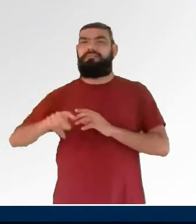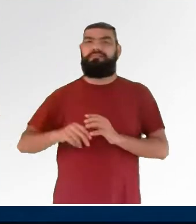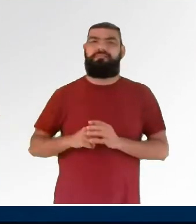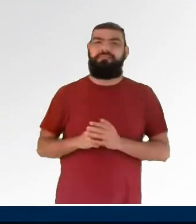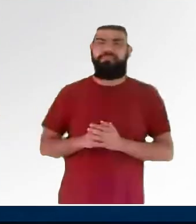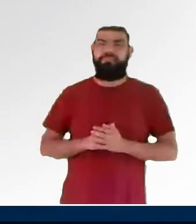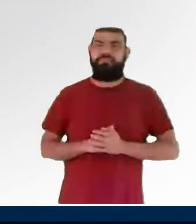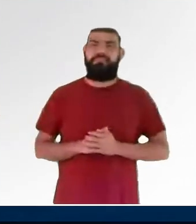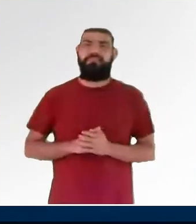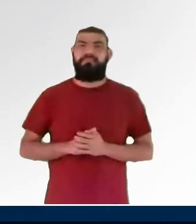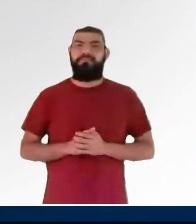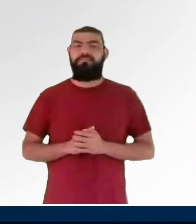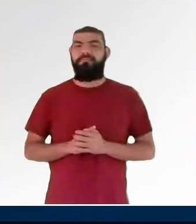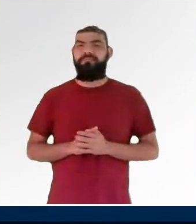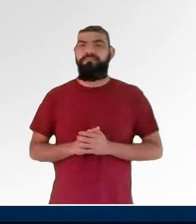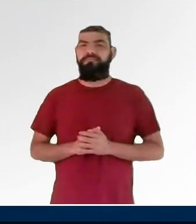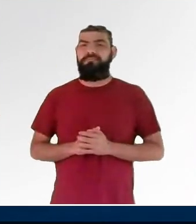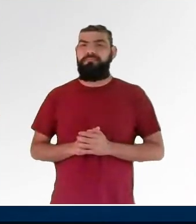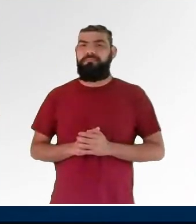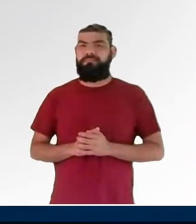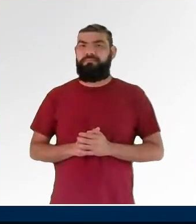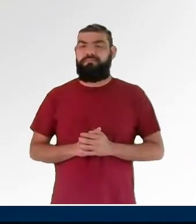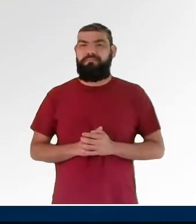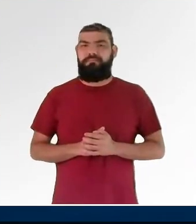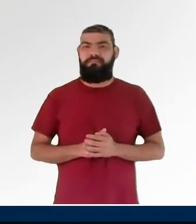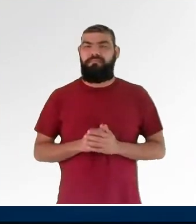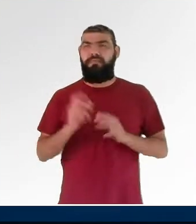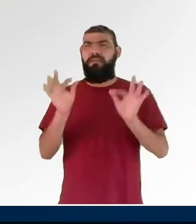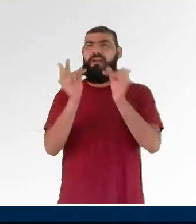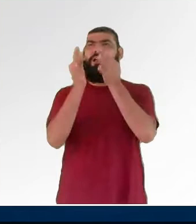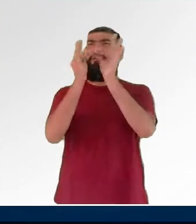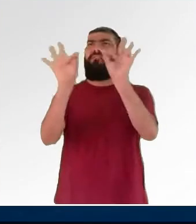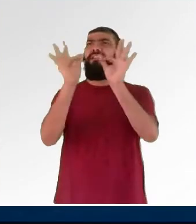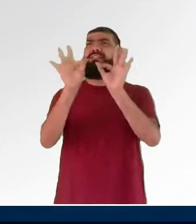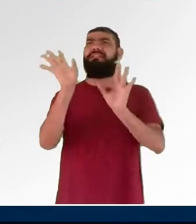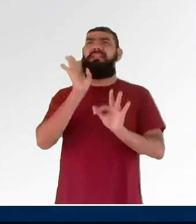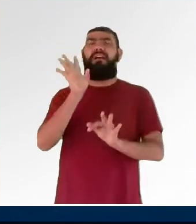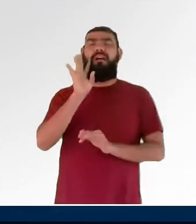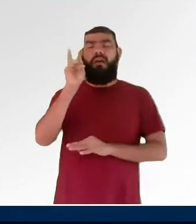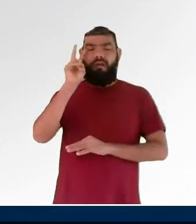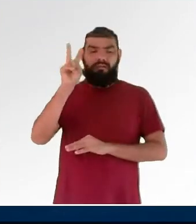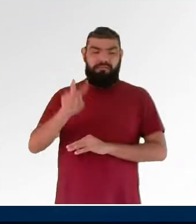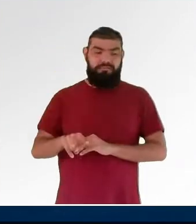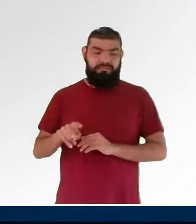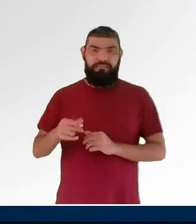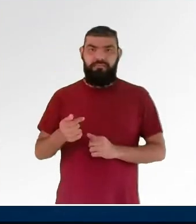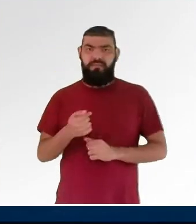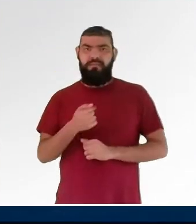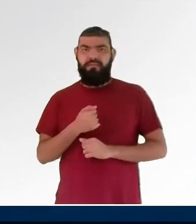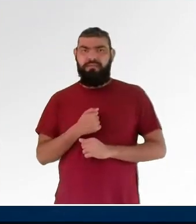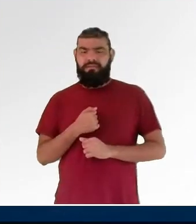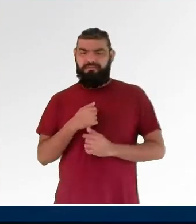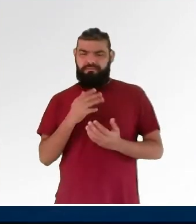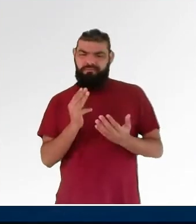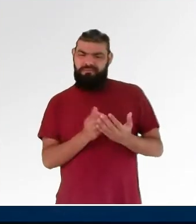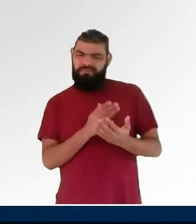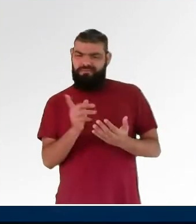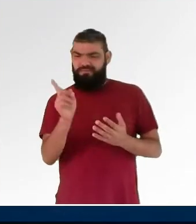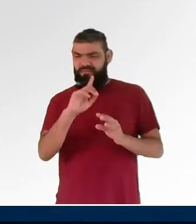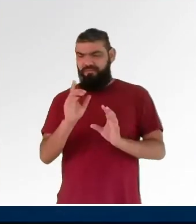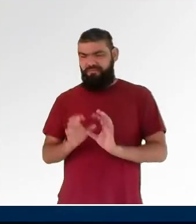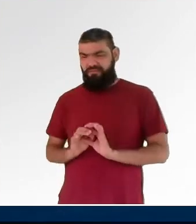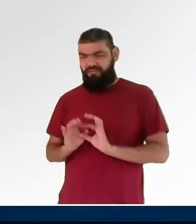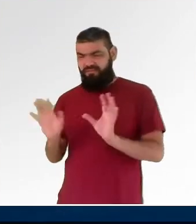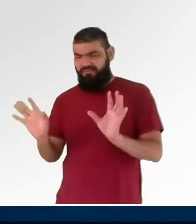nós temos aí. Olha que frase bacana, que frase legal. Eu do livro não me livro, nem quero